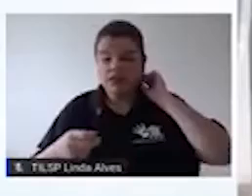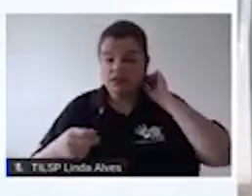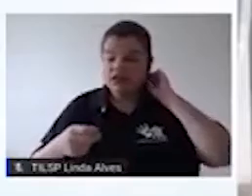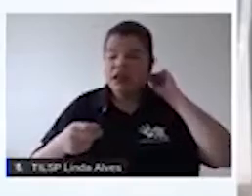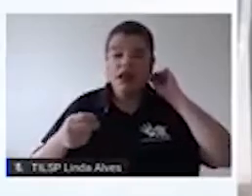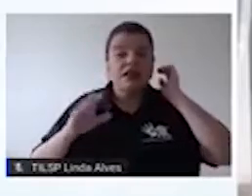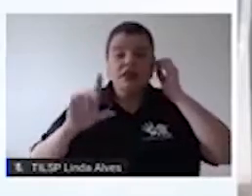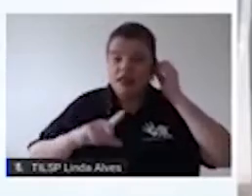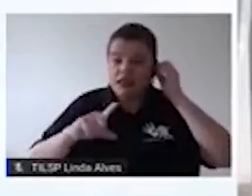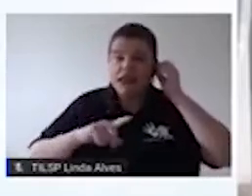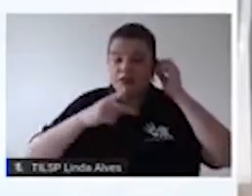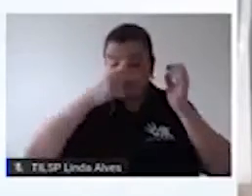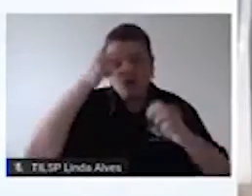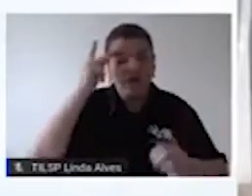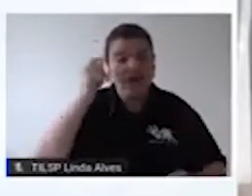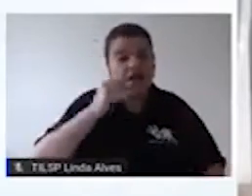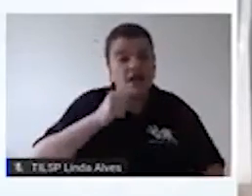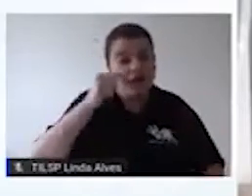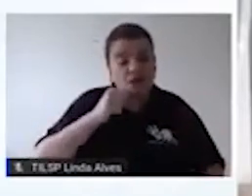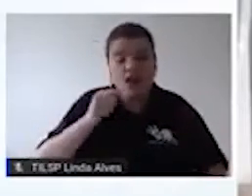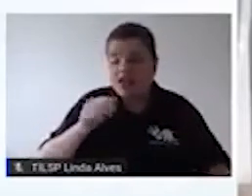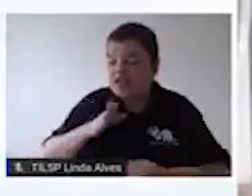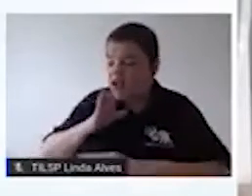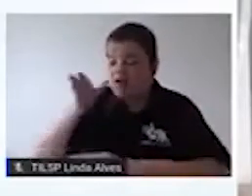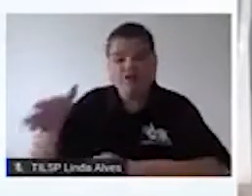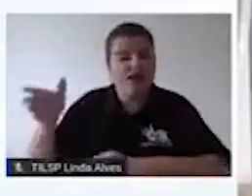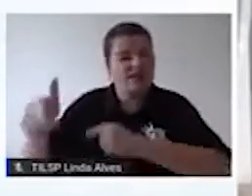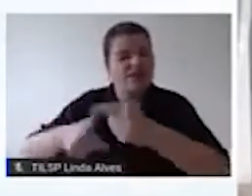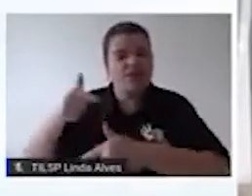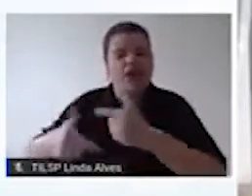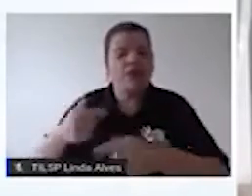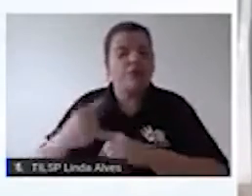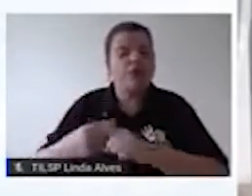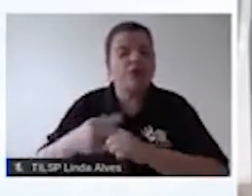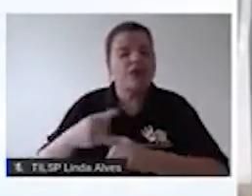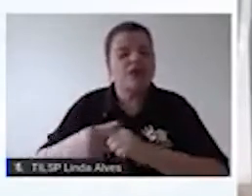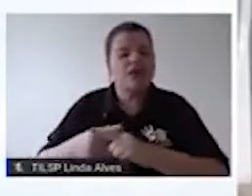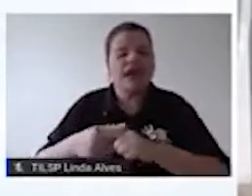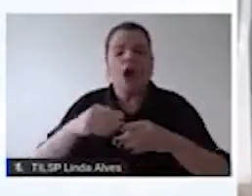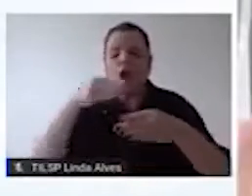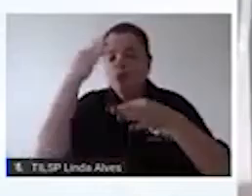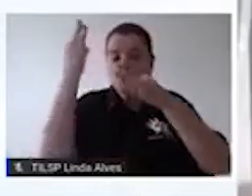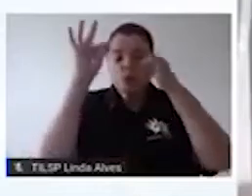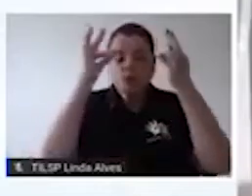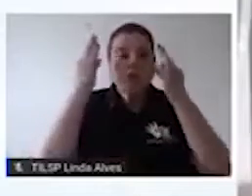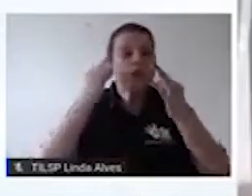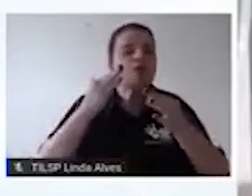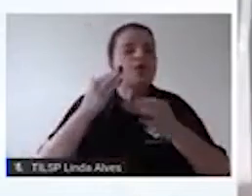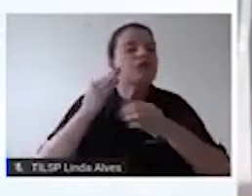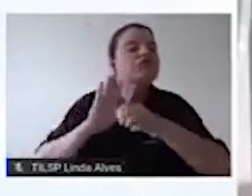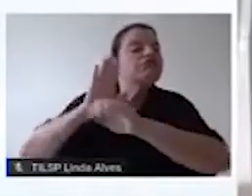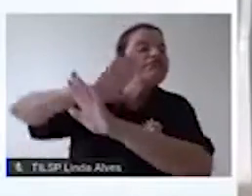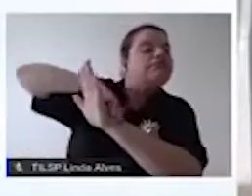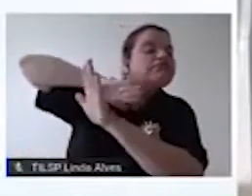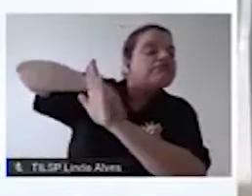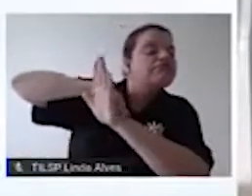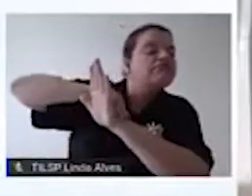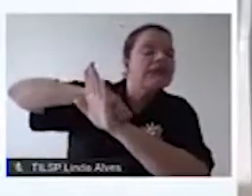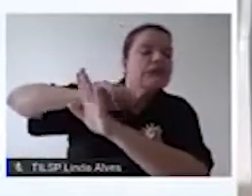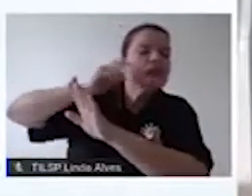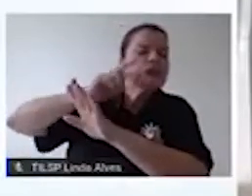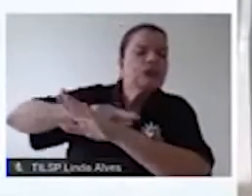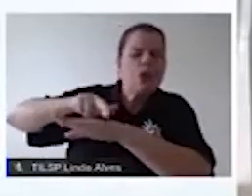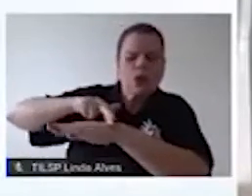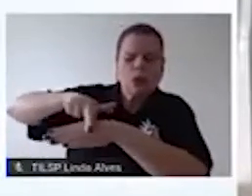trabalho porque foram espancadas um dia antes, ou chegam no trabalho totalmente maquiadas para que ninguém descubra, e elas vão assim até